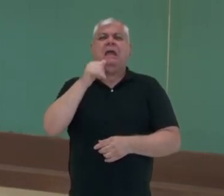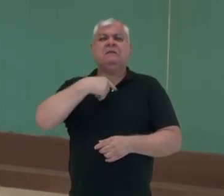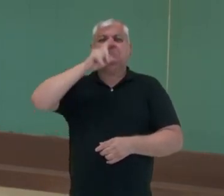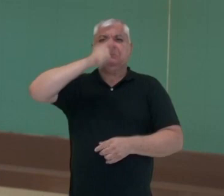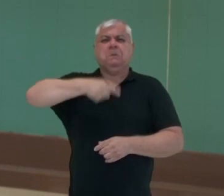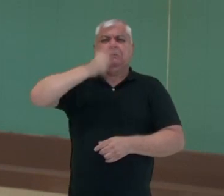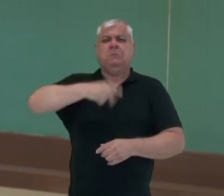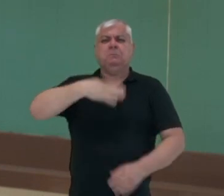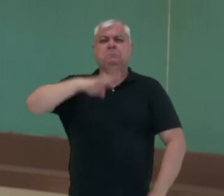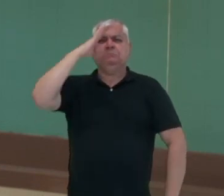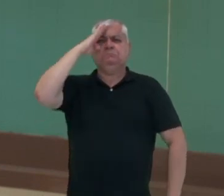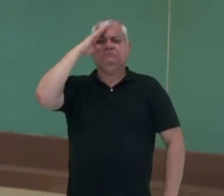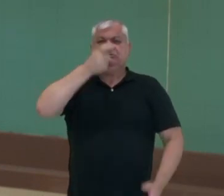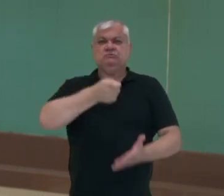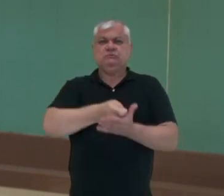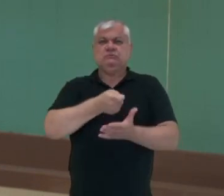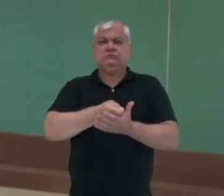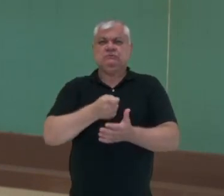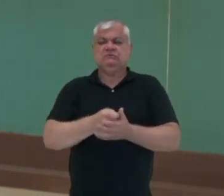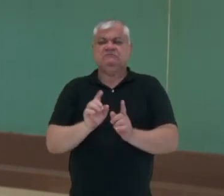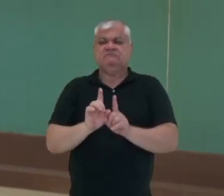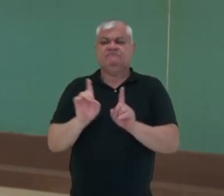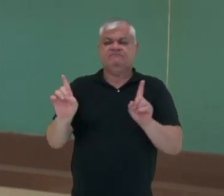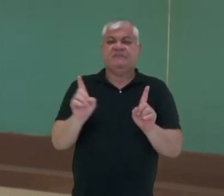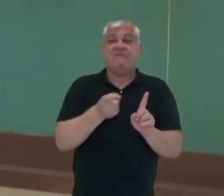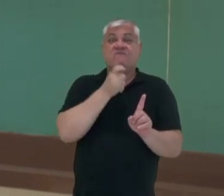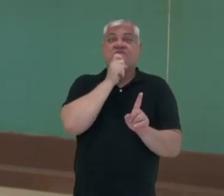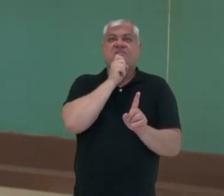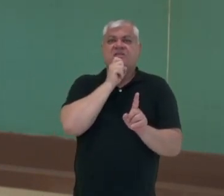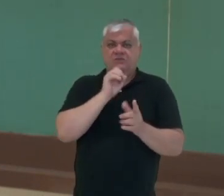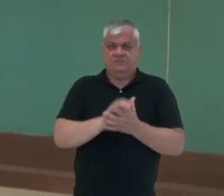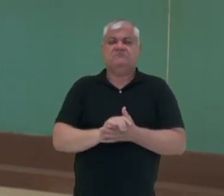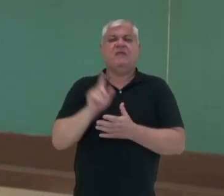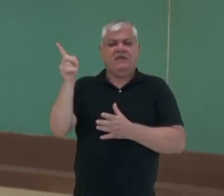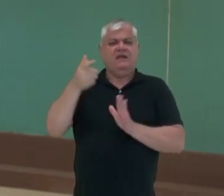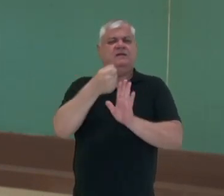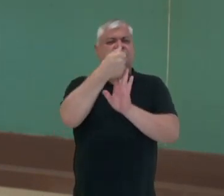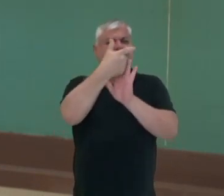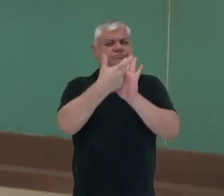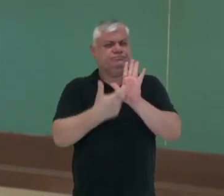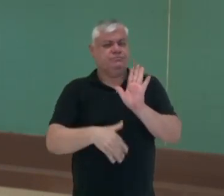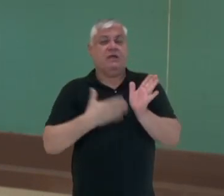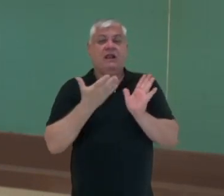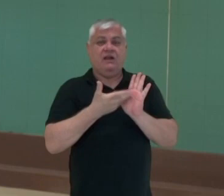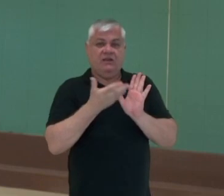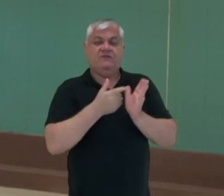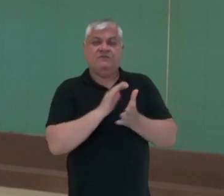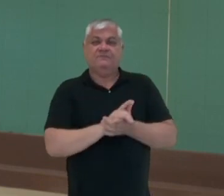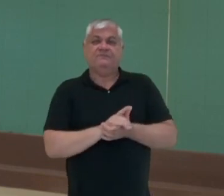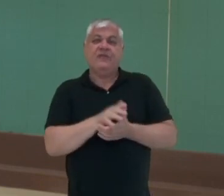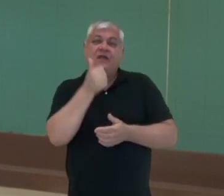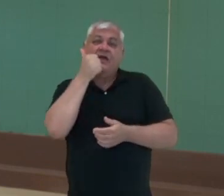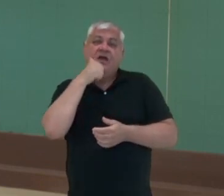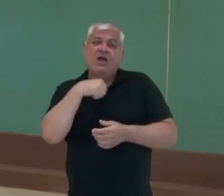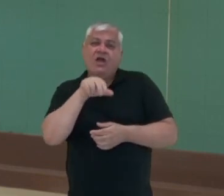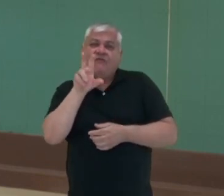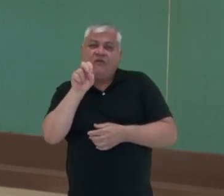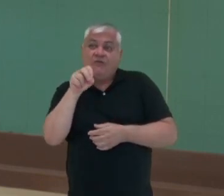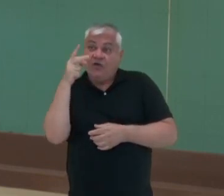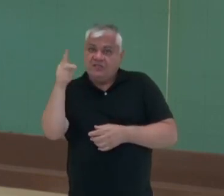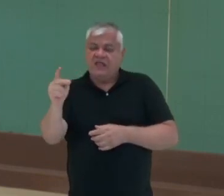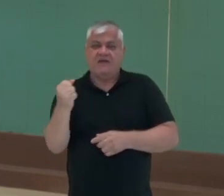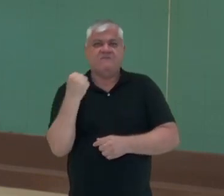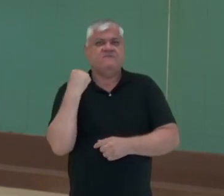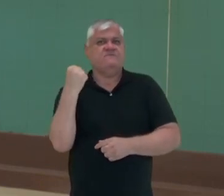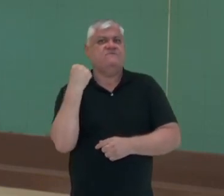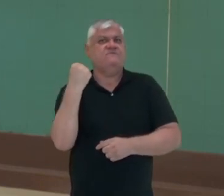eles, essa coisa de ficar muito próximo. Não existia tanto carinho, isso ela fala na própria biografia dela. A avó dela era uma pessoa muito firme, muito forte e foi